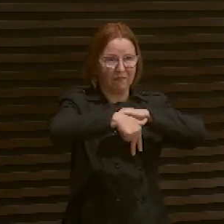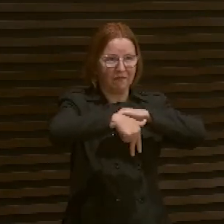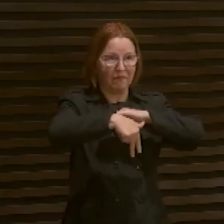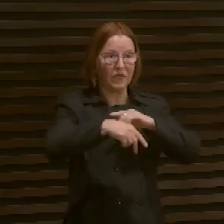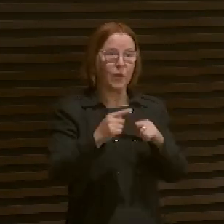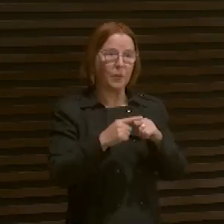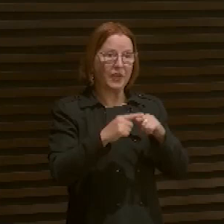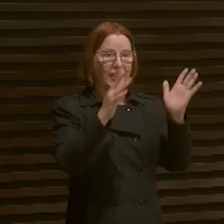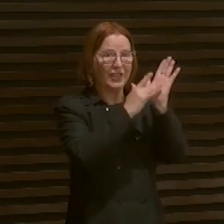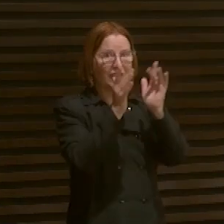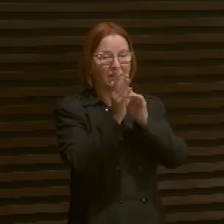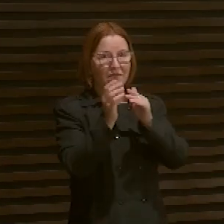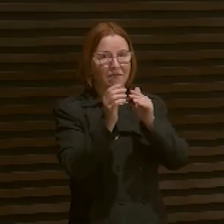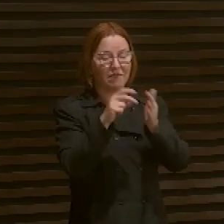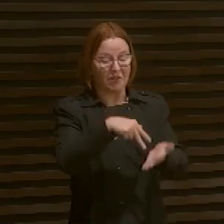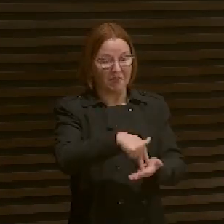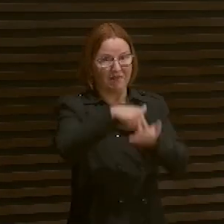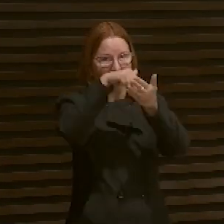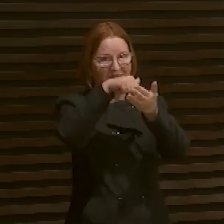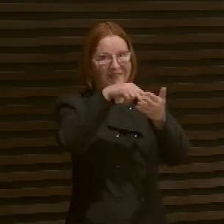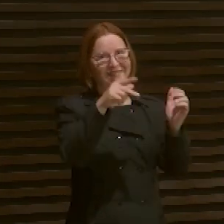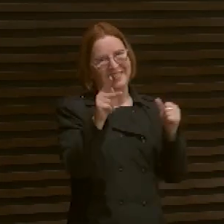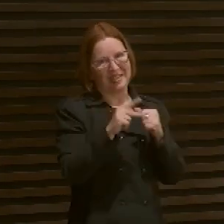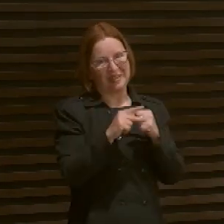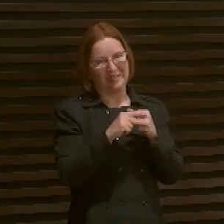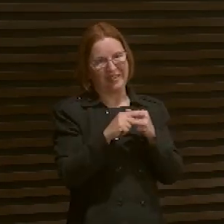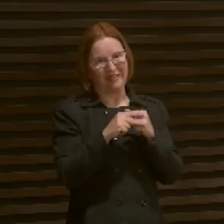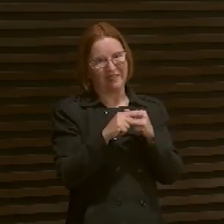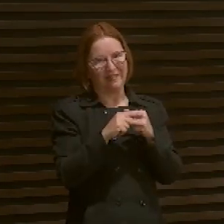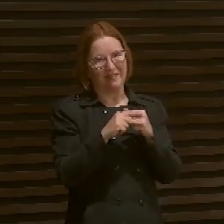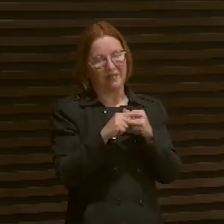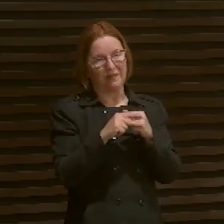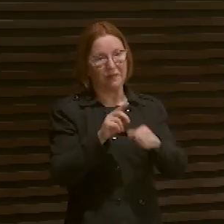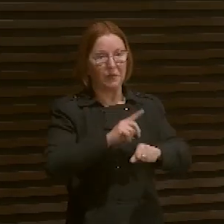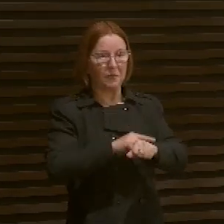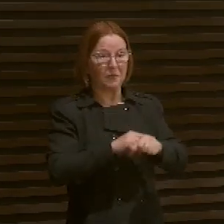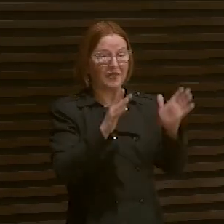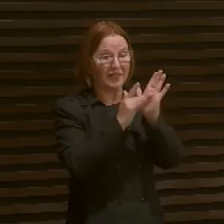Porque era Jesus que estava sustentando Pedro. E aí, quando Jesus viu Pedro